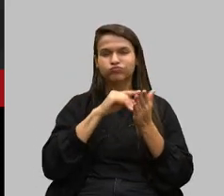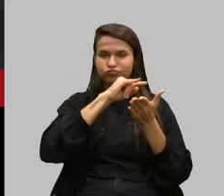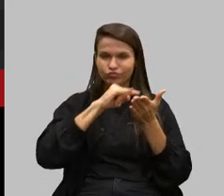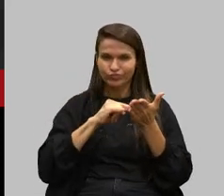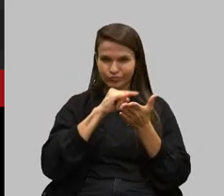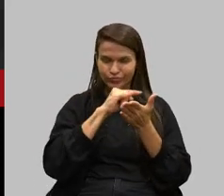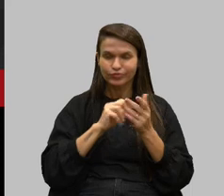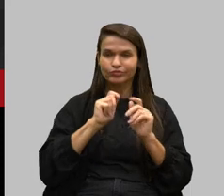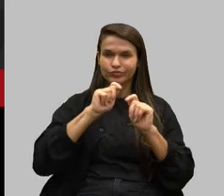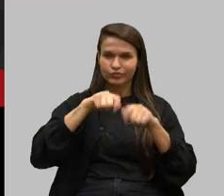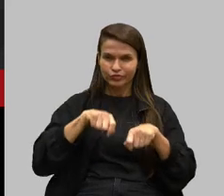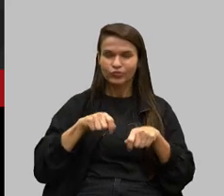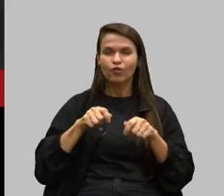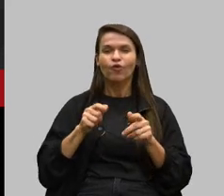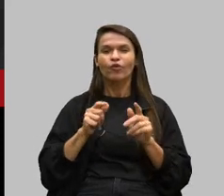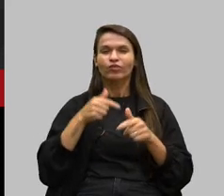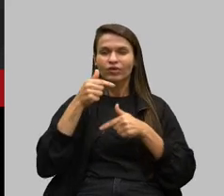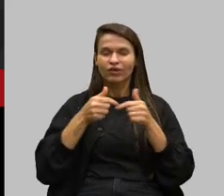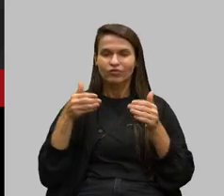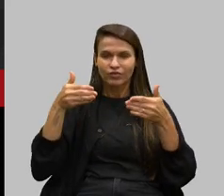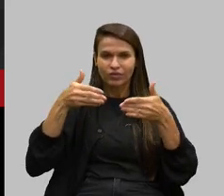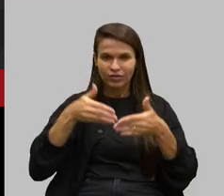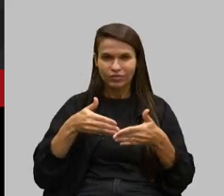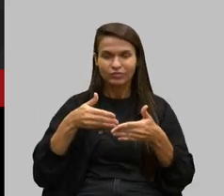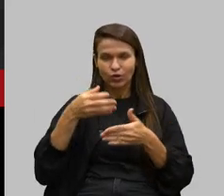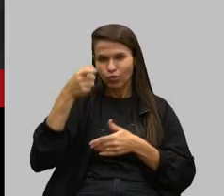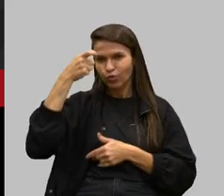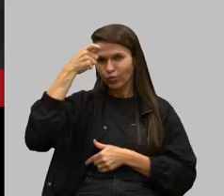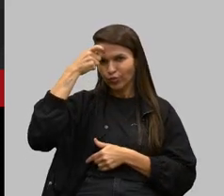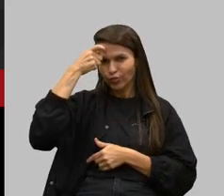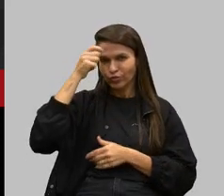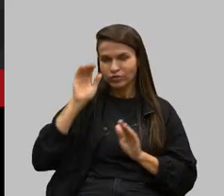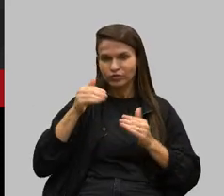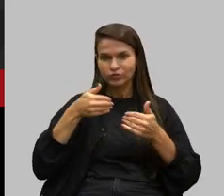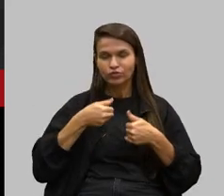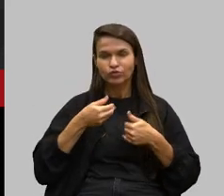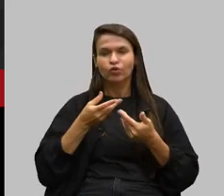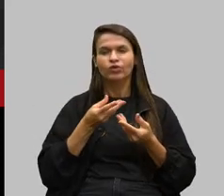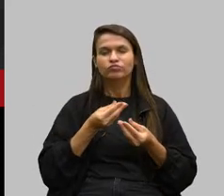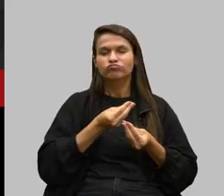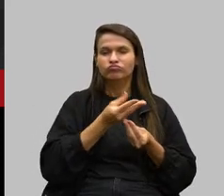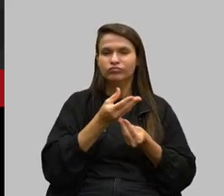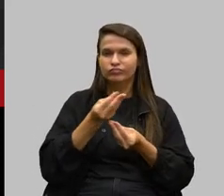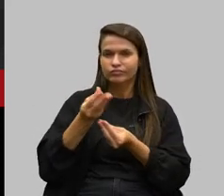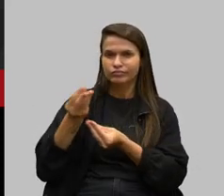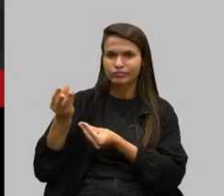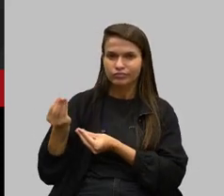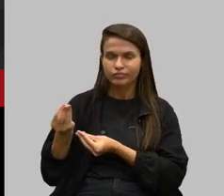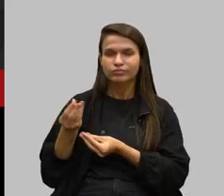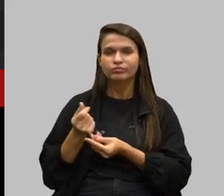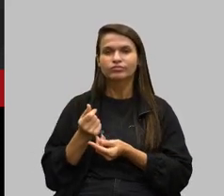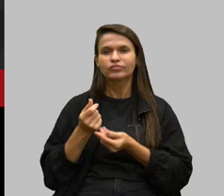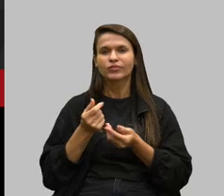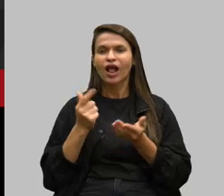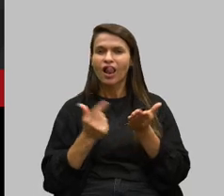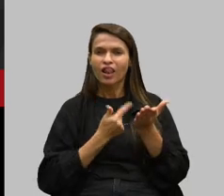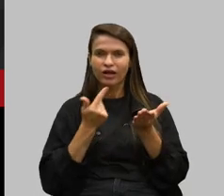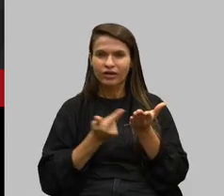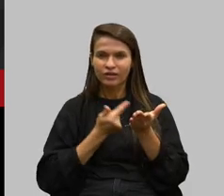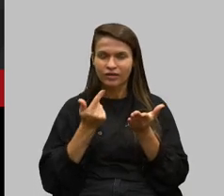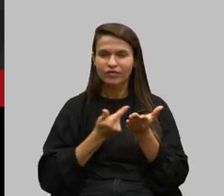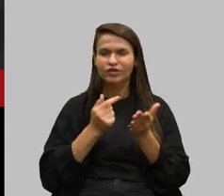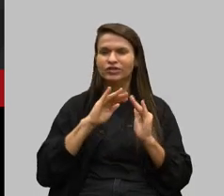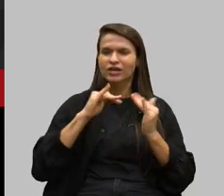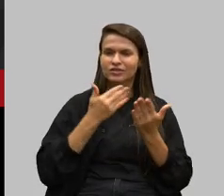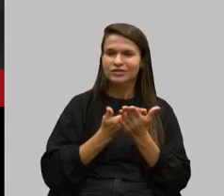fazer ações voltadas para conscientização do altio nós distribuímos eh livros nas